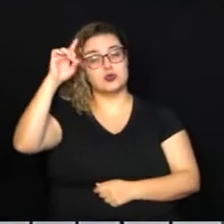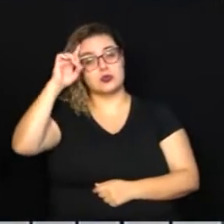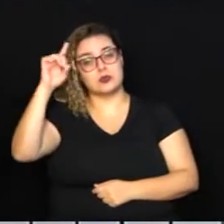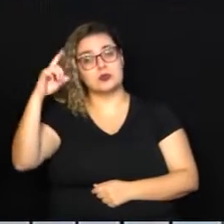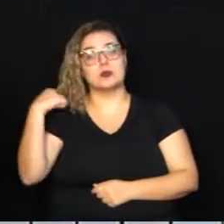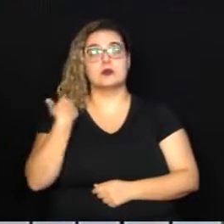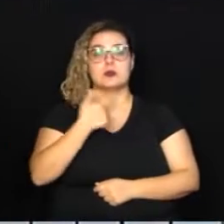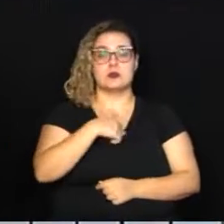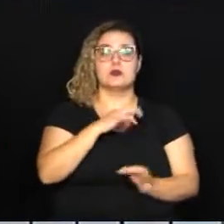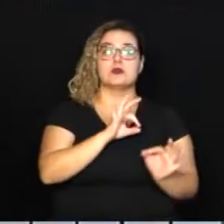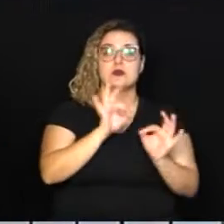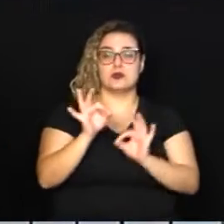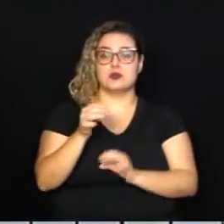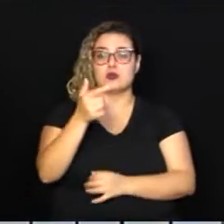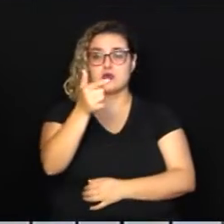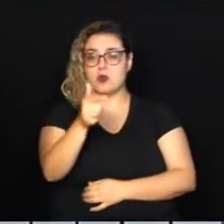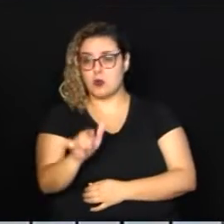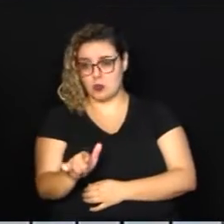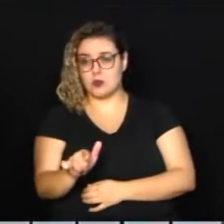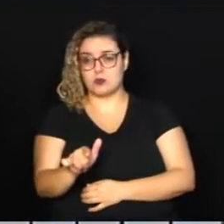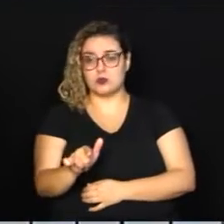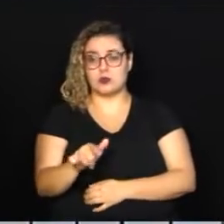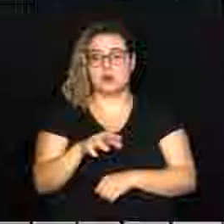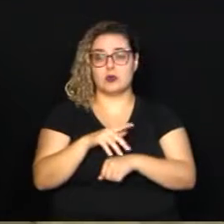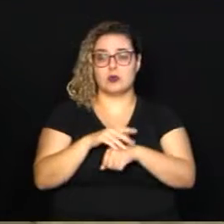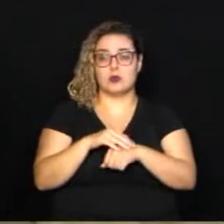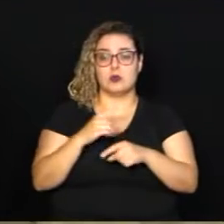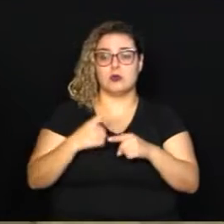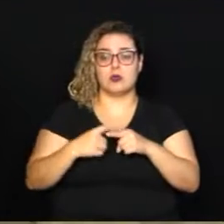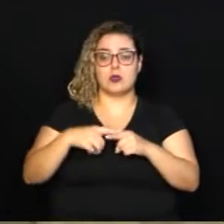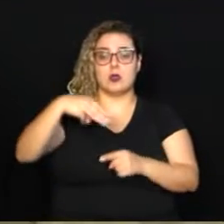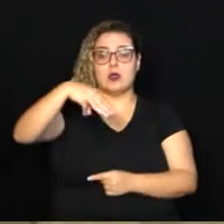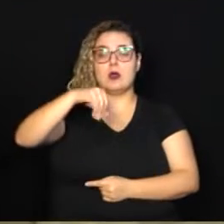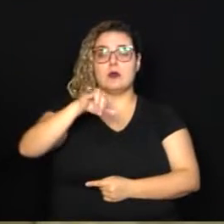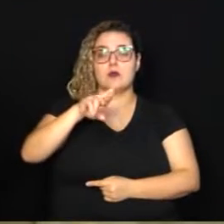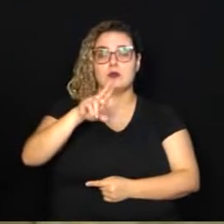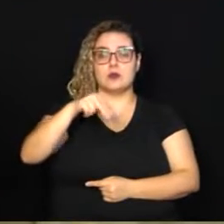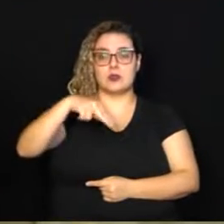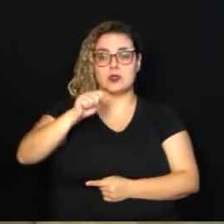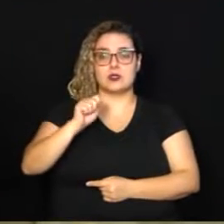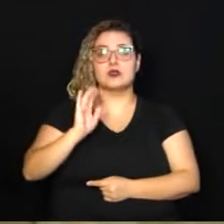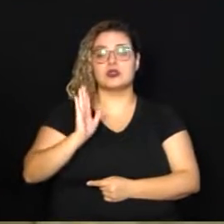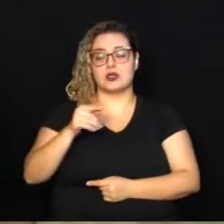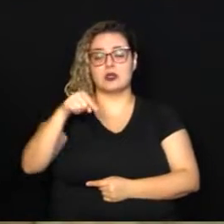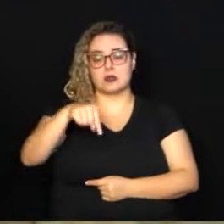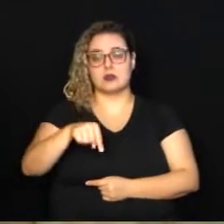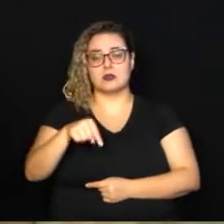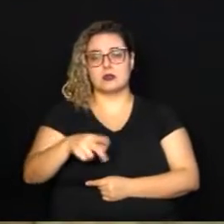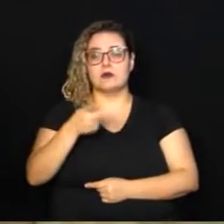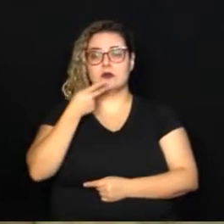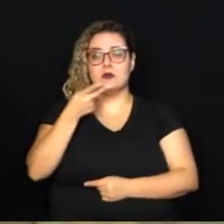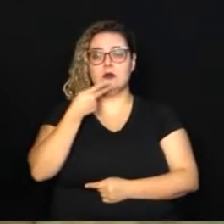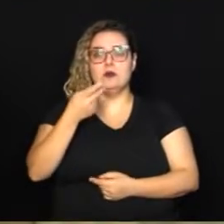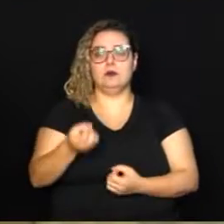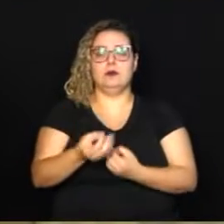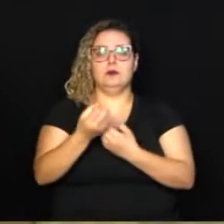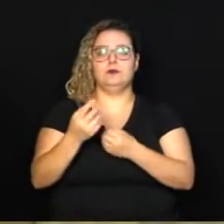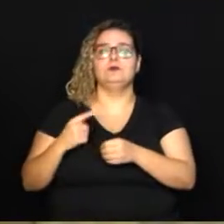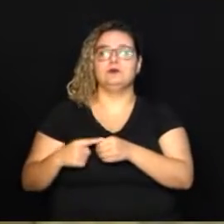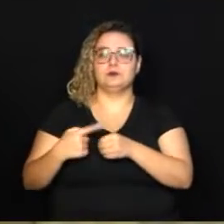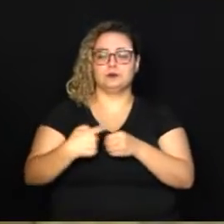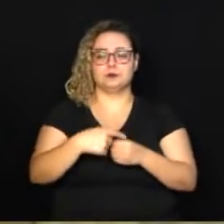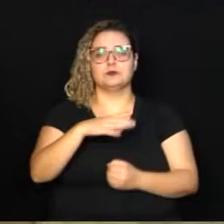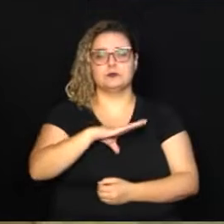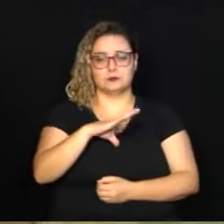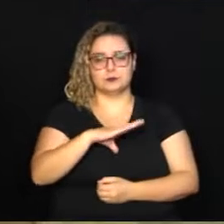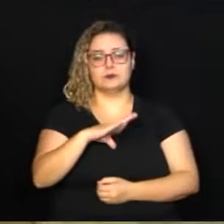A gente vai continuar falando sobre a doença agora, porque a Mirna Abreu já está nos nossos estúdios. A gente vai falar das notícias da metrópole aqui de